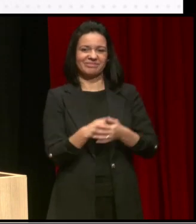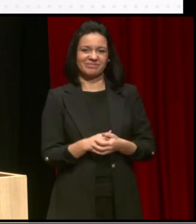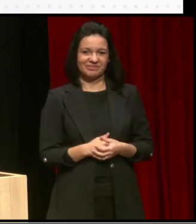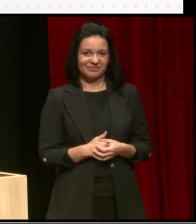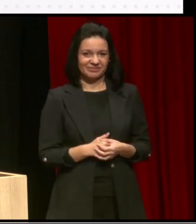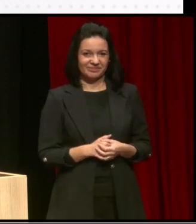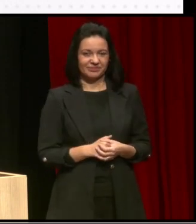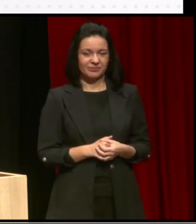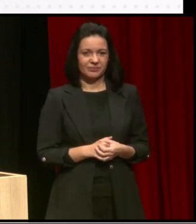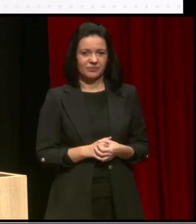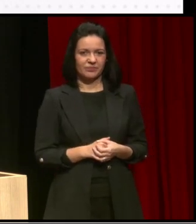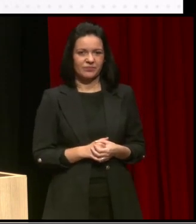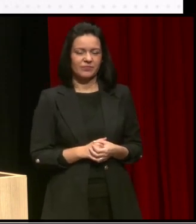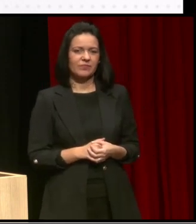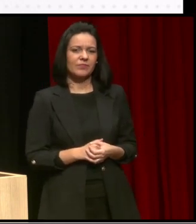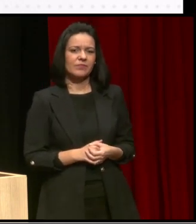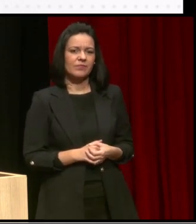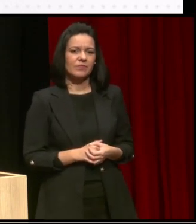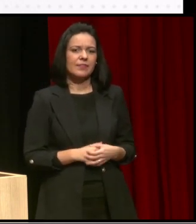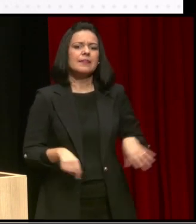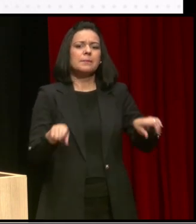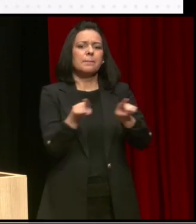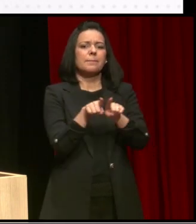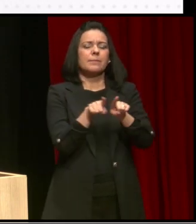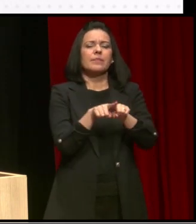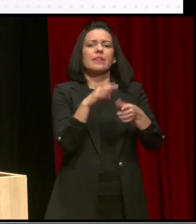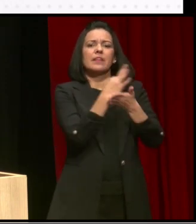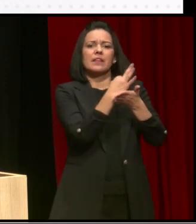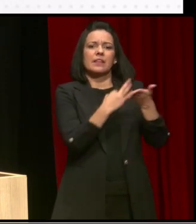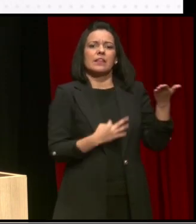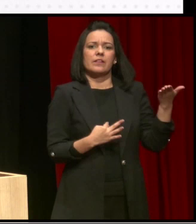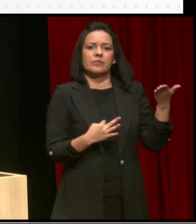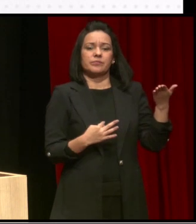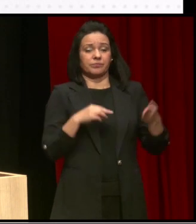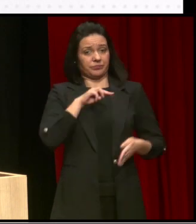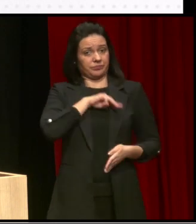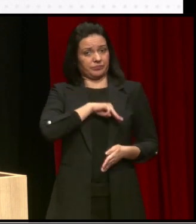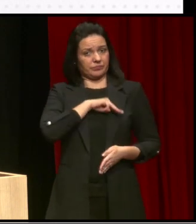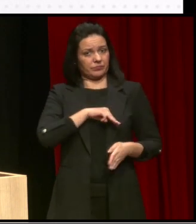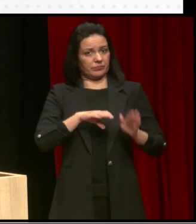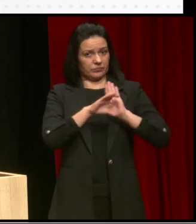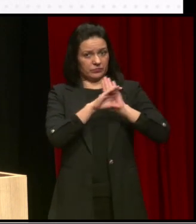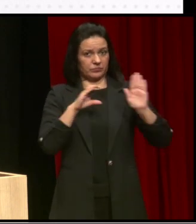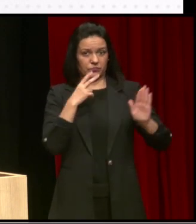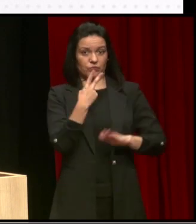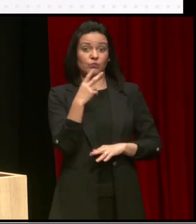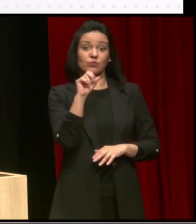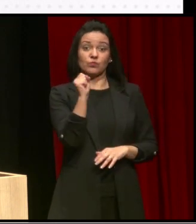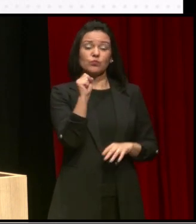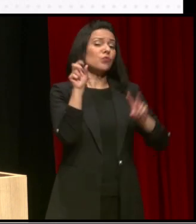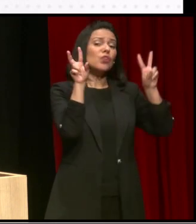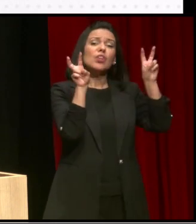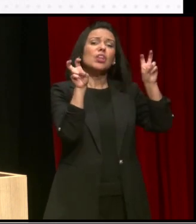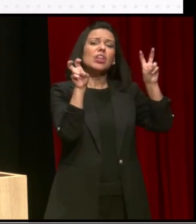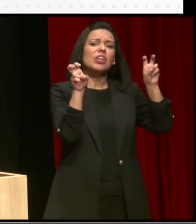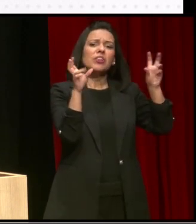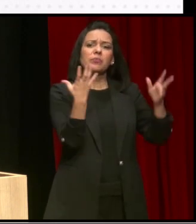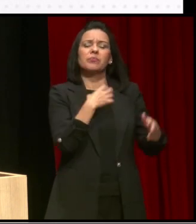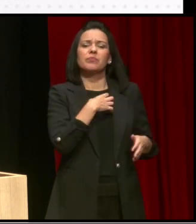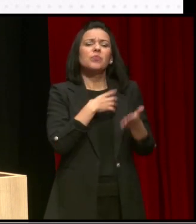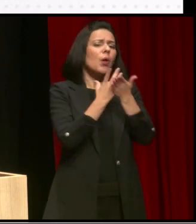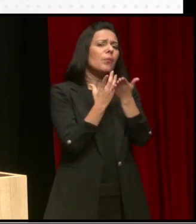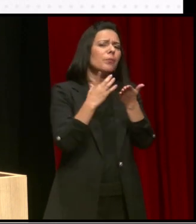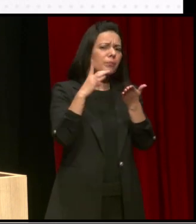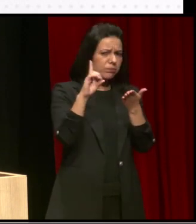bem. Uma outra coisa que a gente fala é do texto de Mateus 28. Como é que é o nome desse texto? Como é que a gente chama na